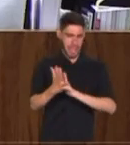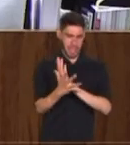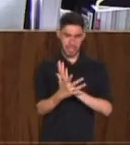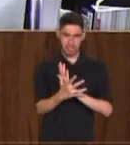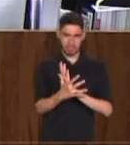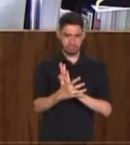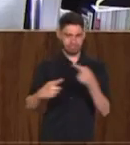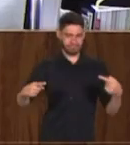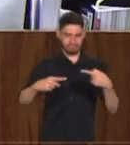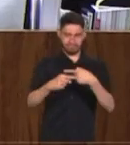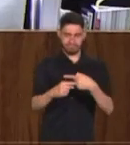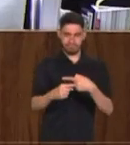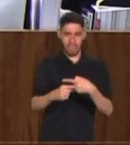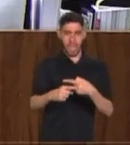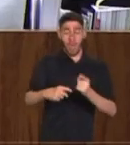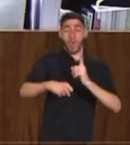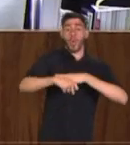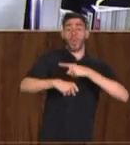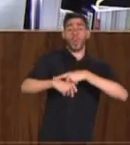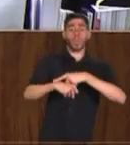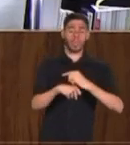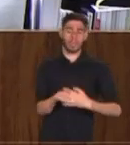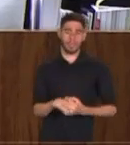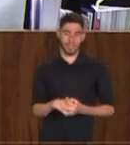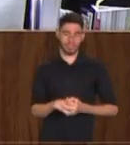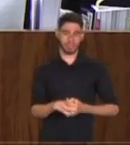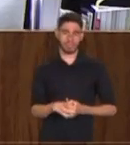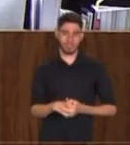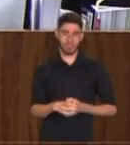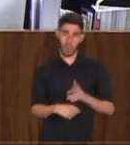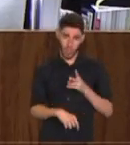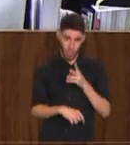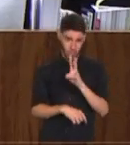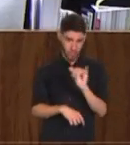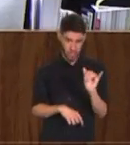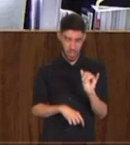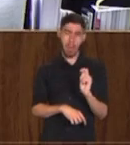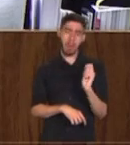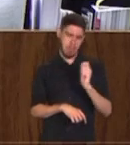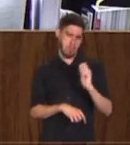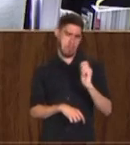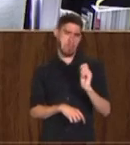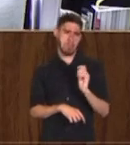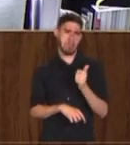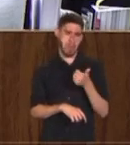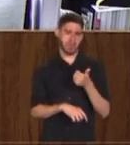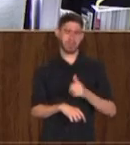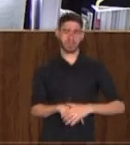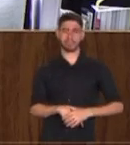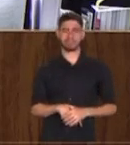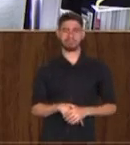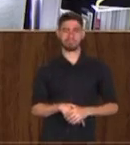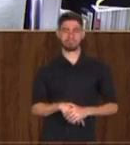nenhuma divergência em relação à tempestividade. O relator vai prosseguir? Posso prosseguir. Por favor.